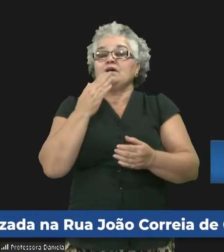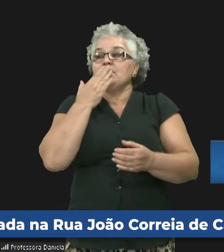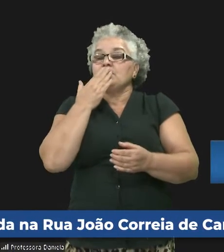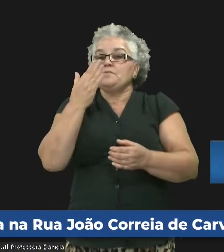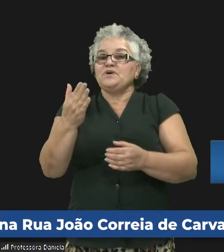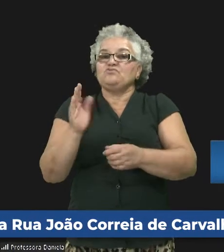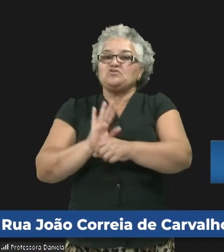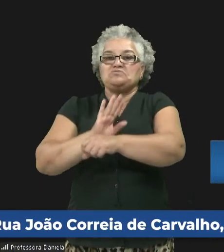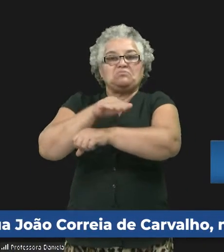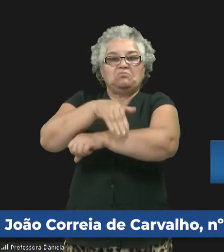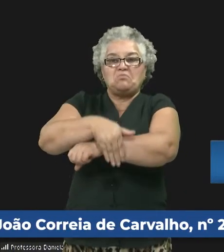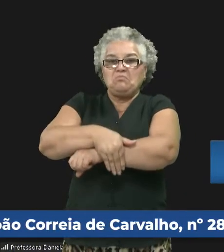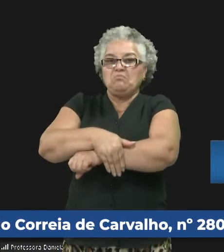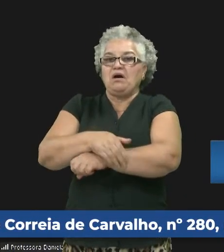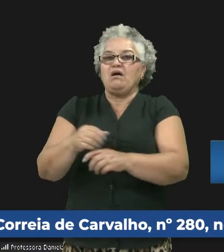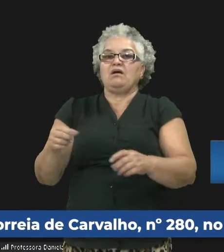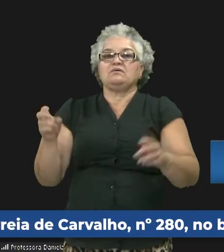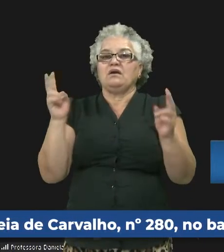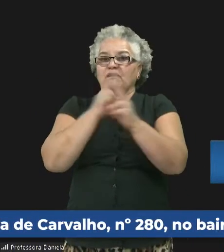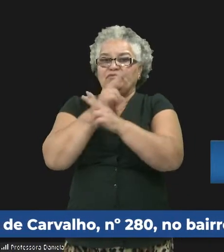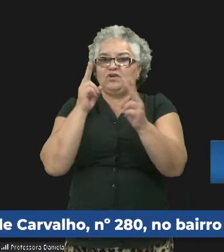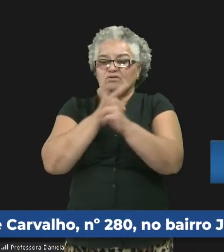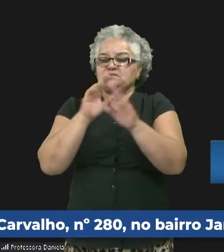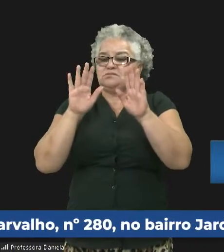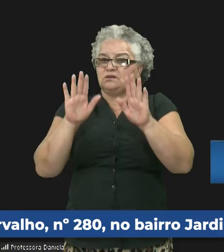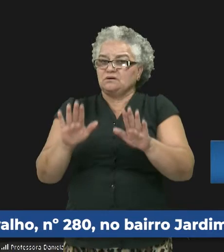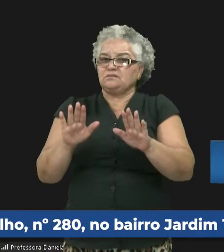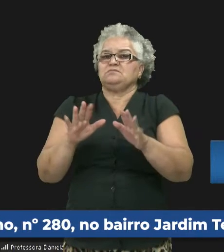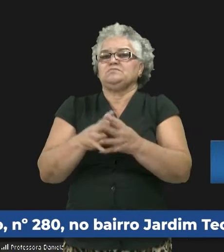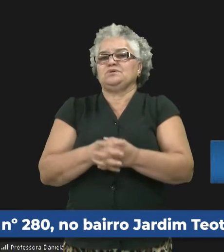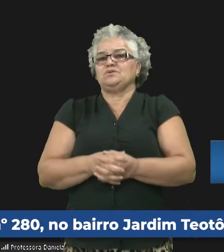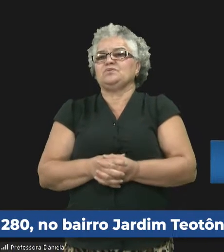de velocidade. E é claro que a gente,